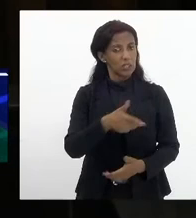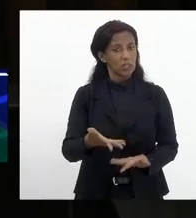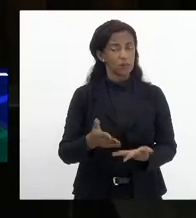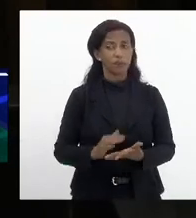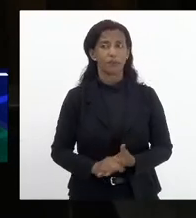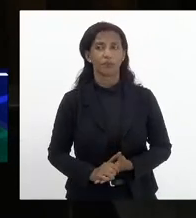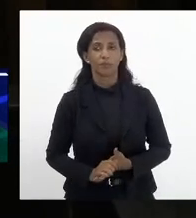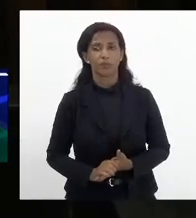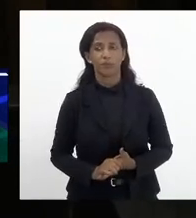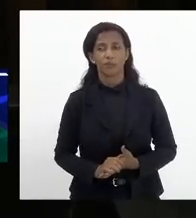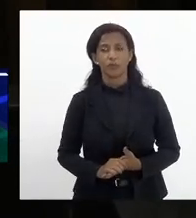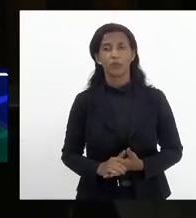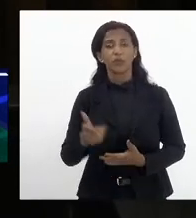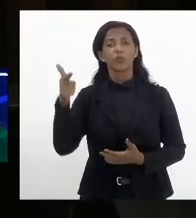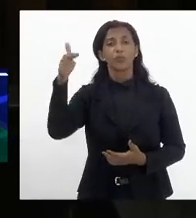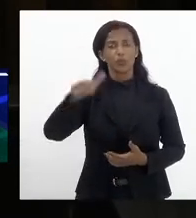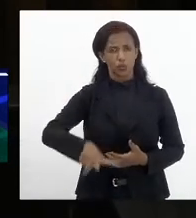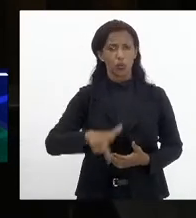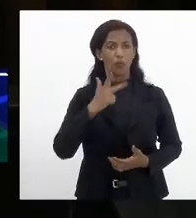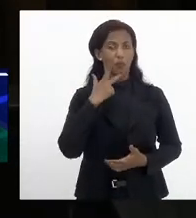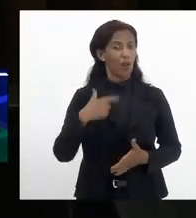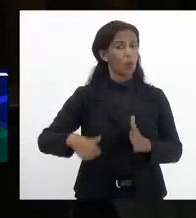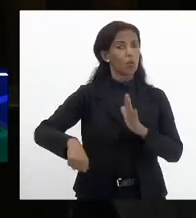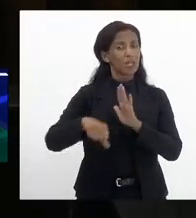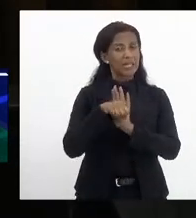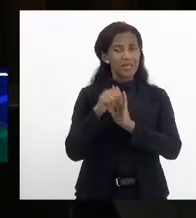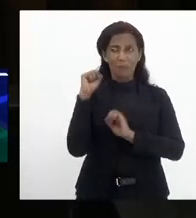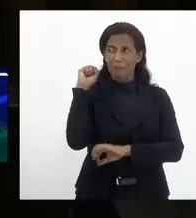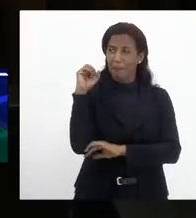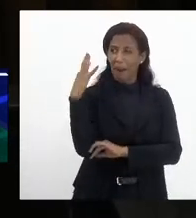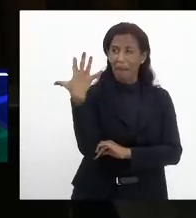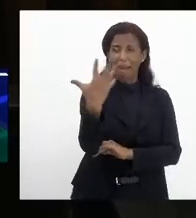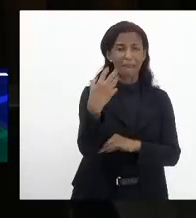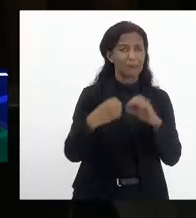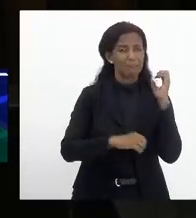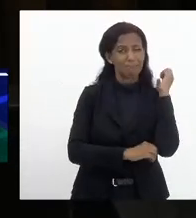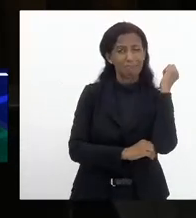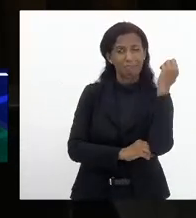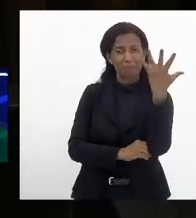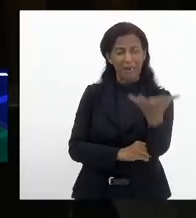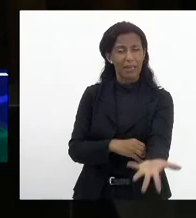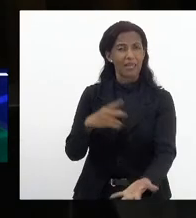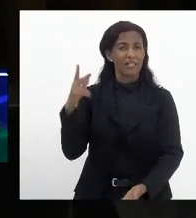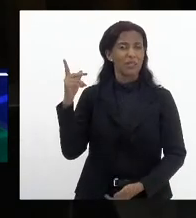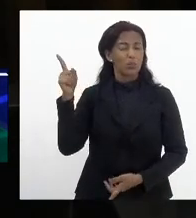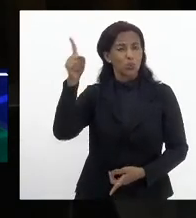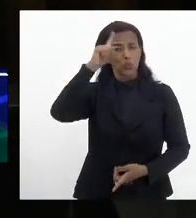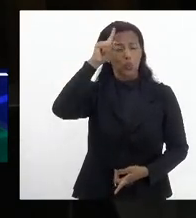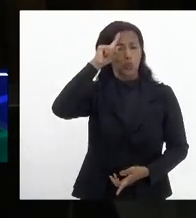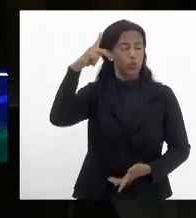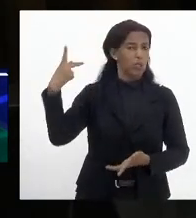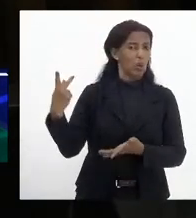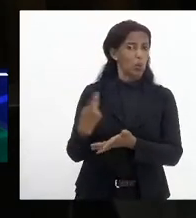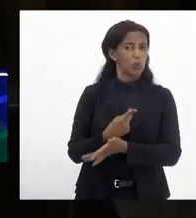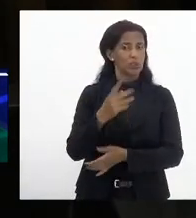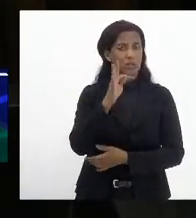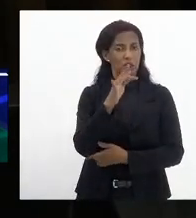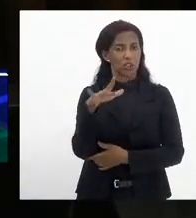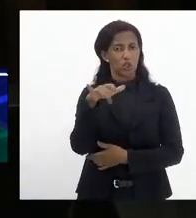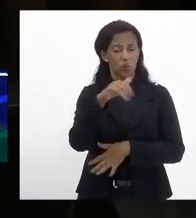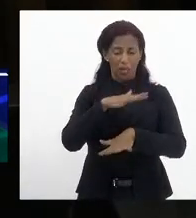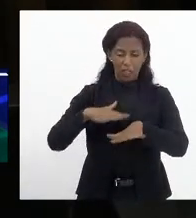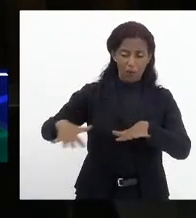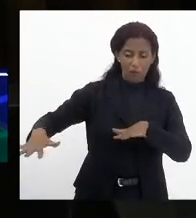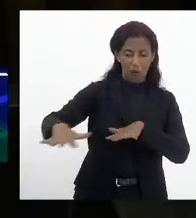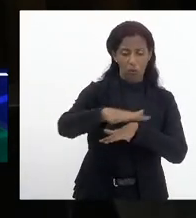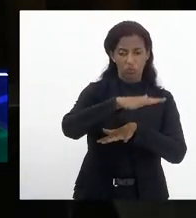Janeiro. Mais uma vez digo, um crime ambiental acontecendo diariamente na Tijuca, no entorno da floresta